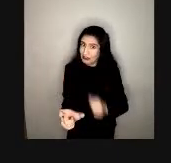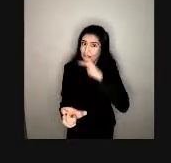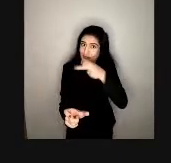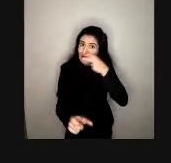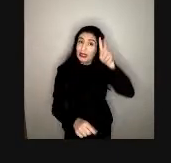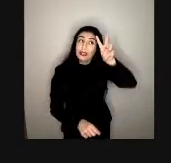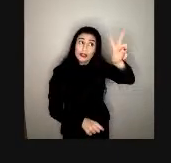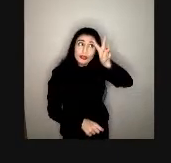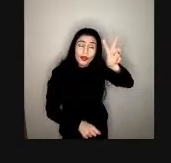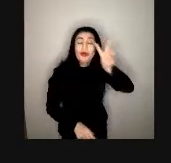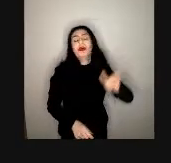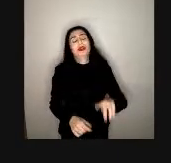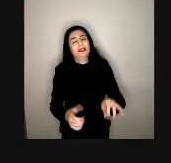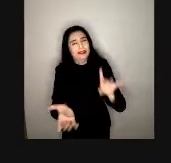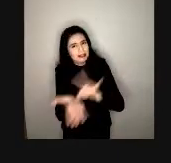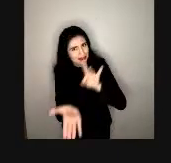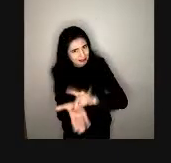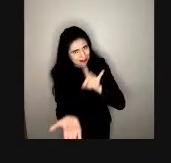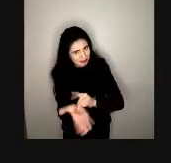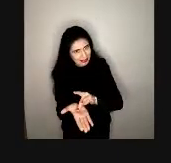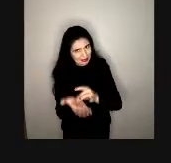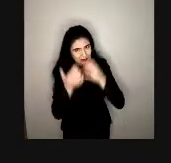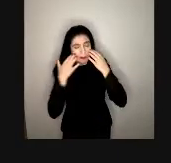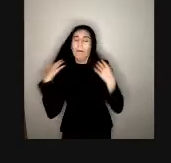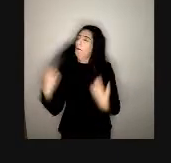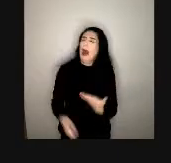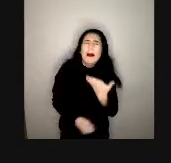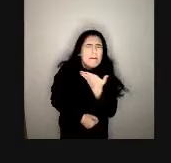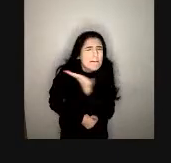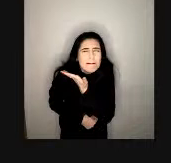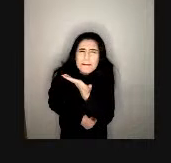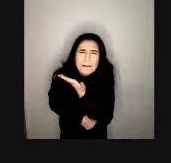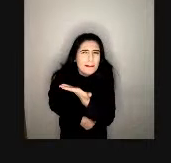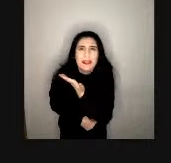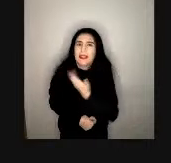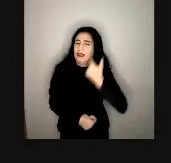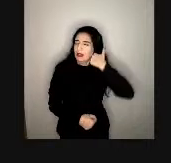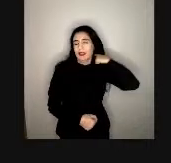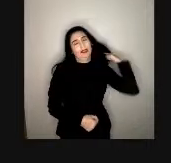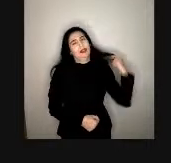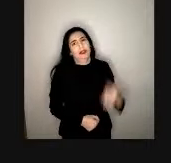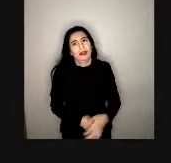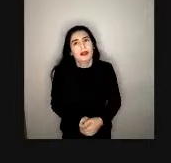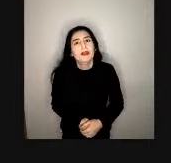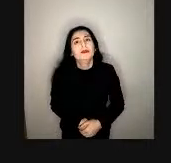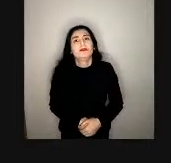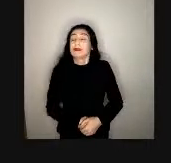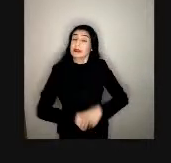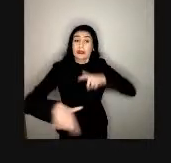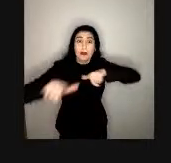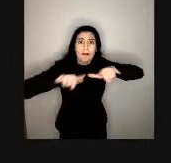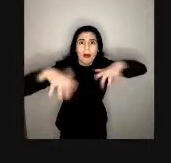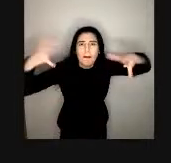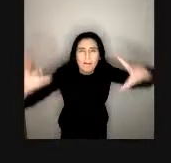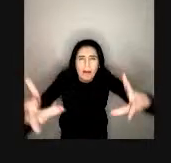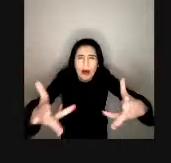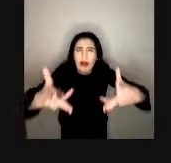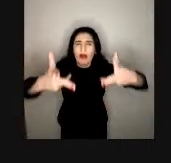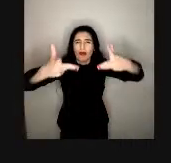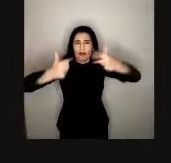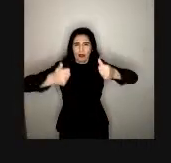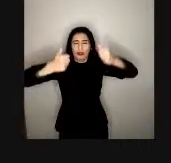uma nossa irmã super querida, que faz um trabalho maravilhoso, um marido